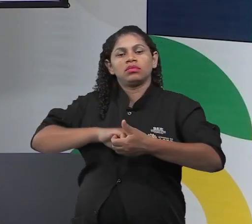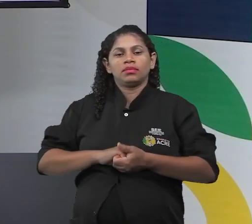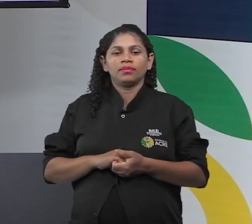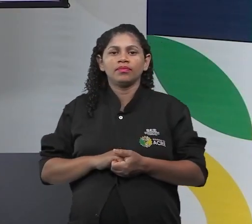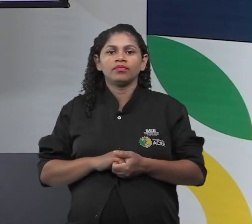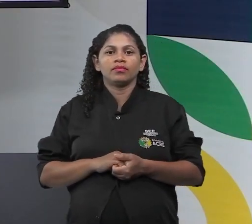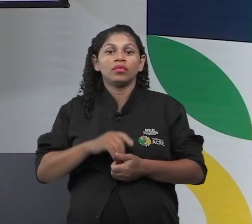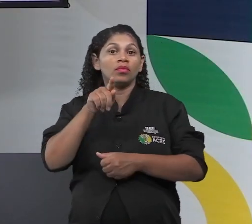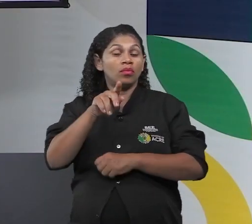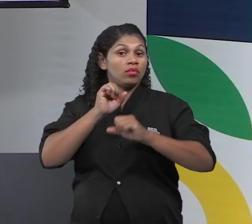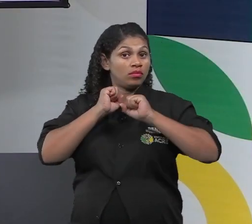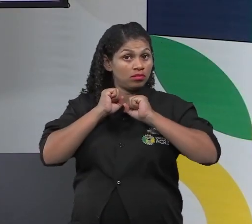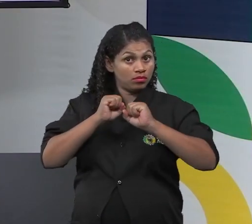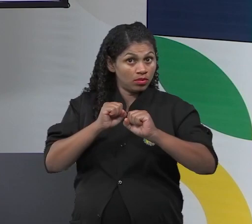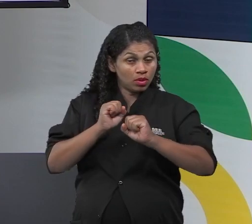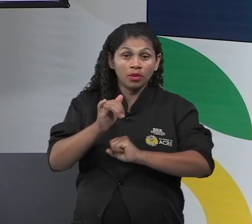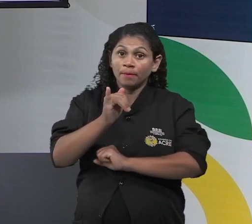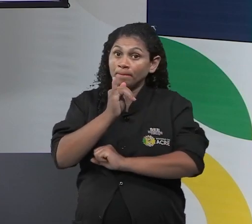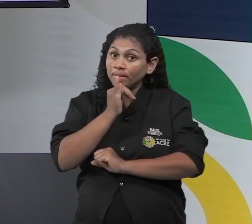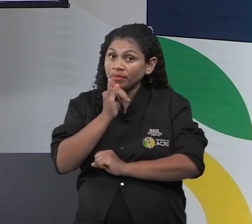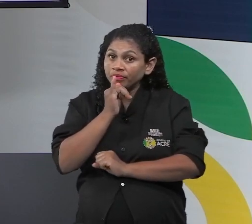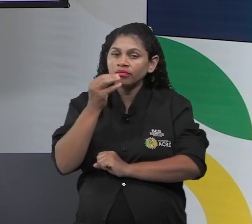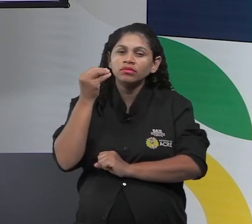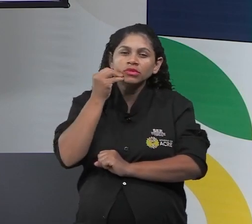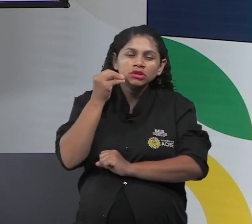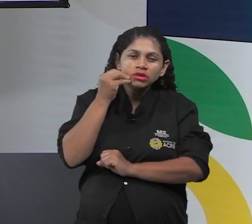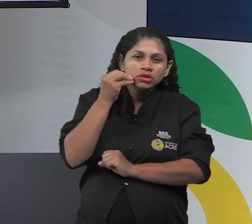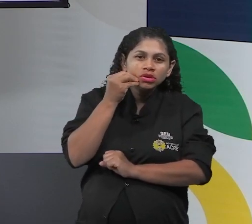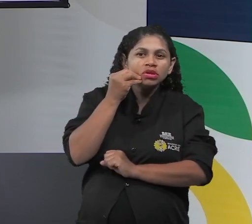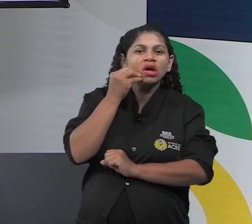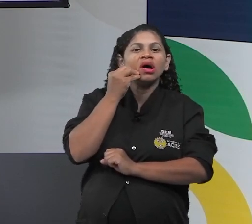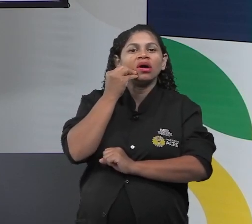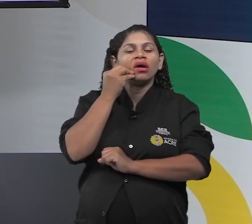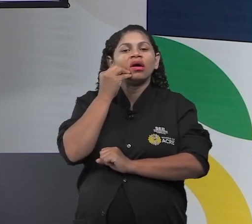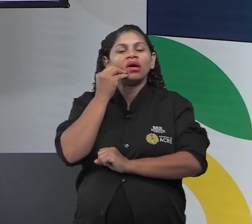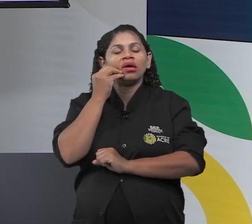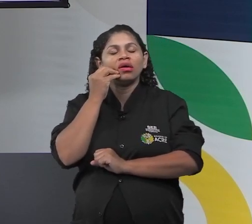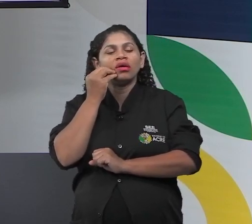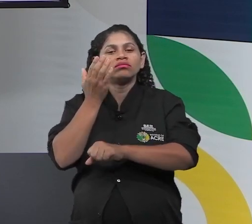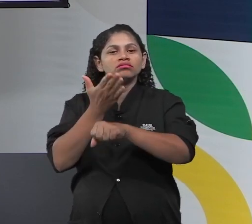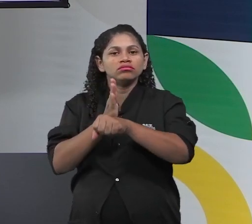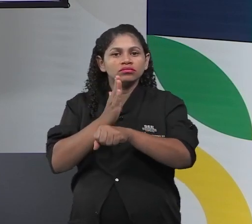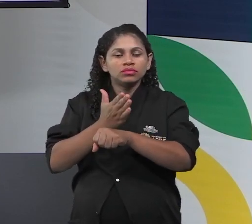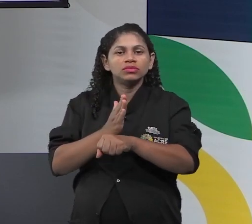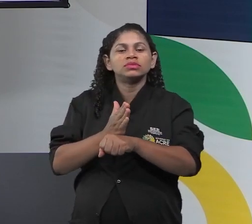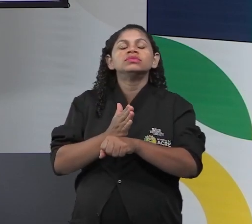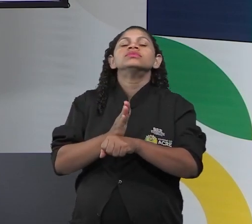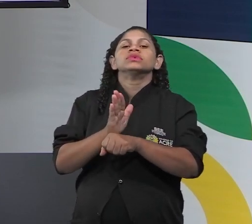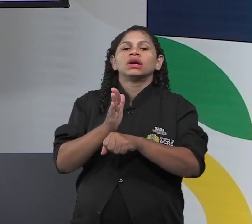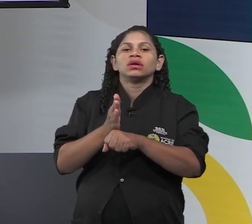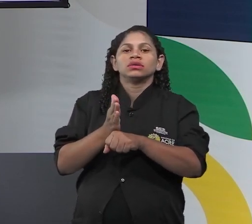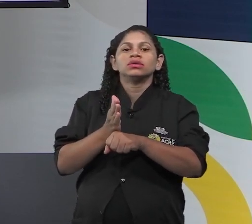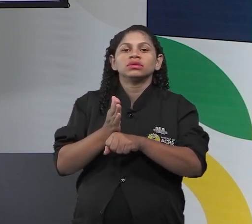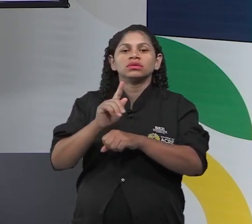Você pode, por exemplo, tentar fazer aqueles que nós não fizemos nessa aula. Eu vou deixar isso como exercício para